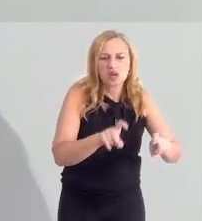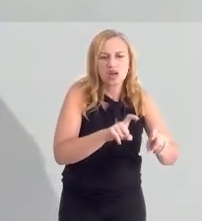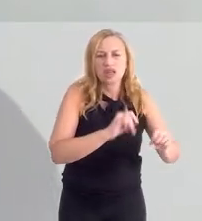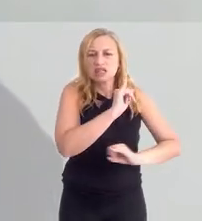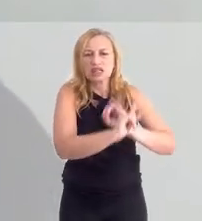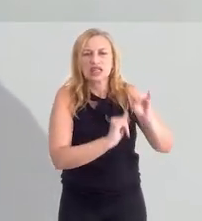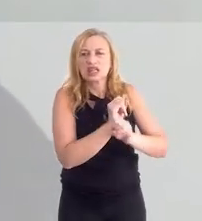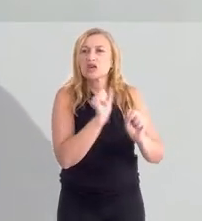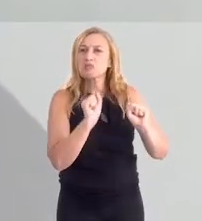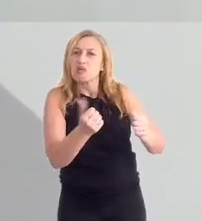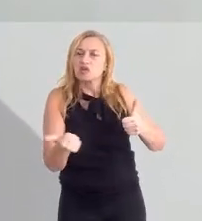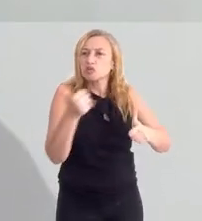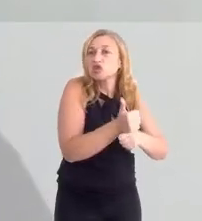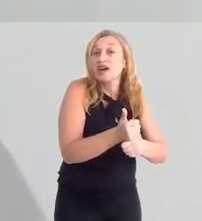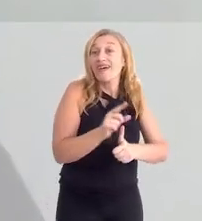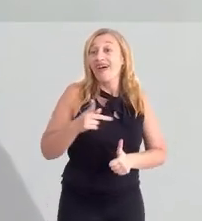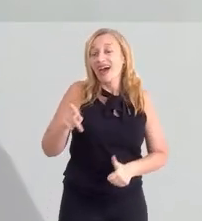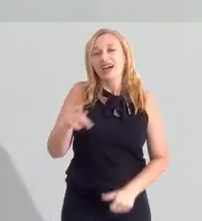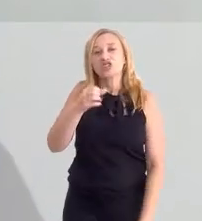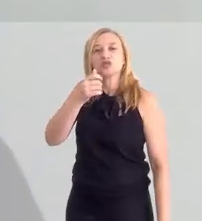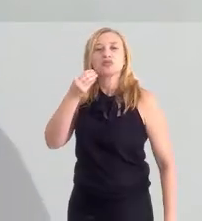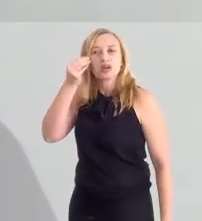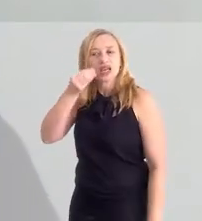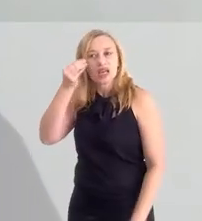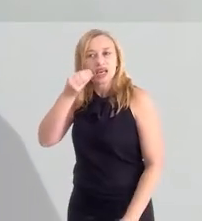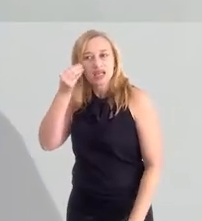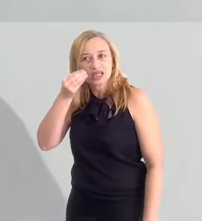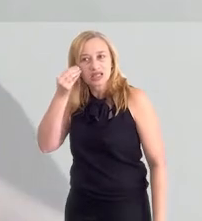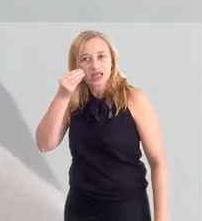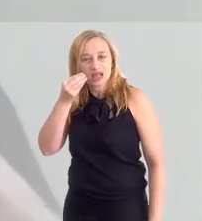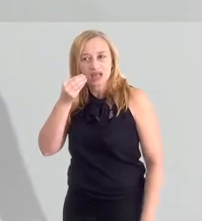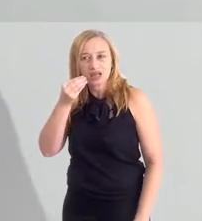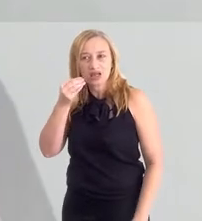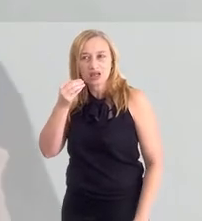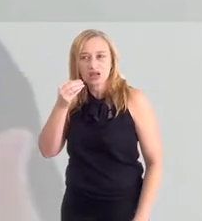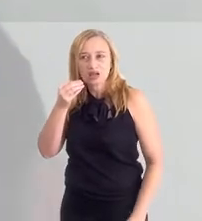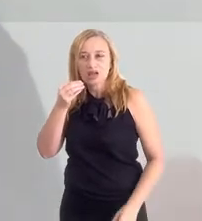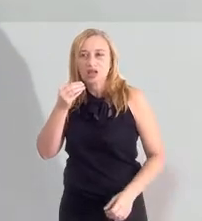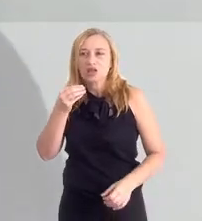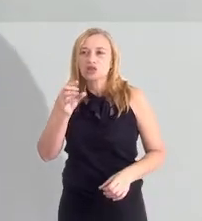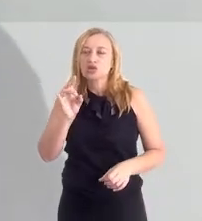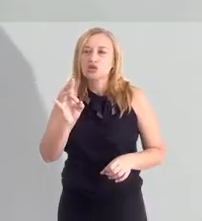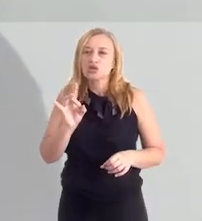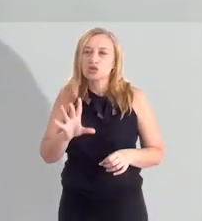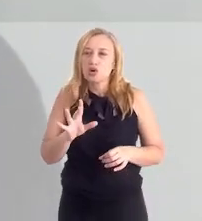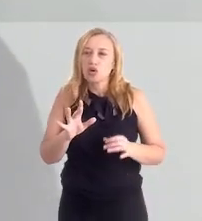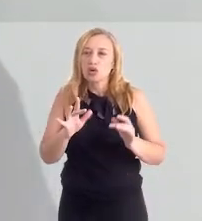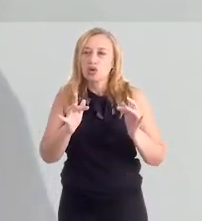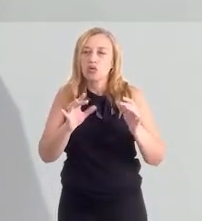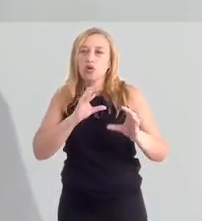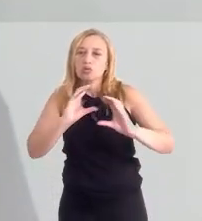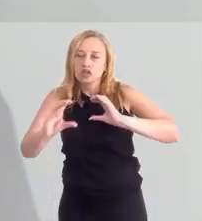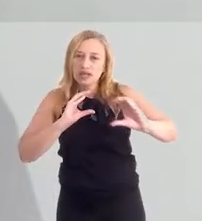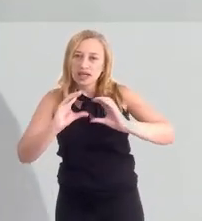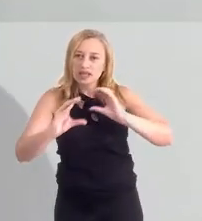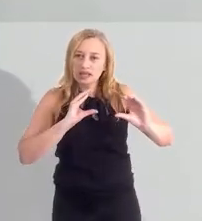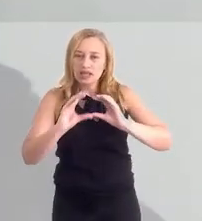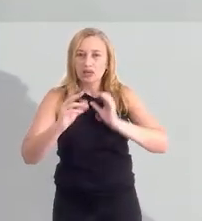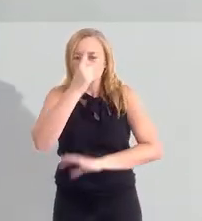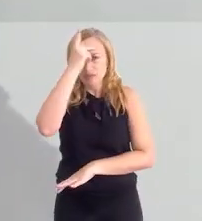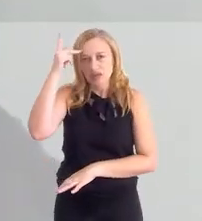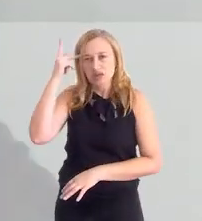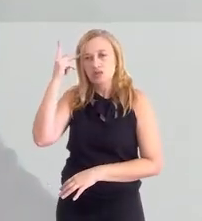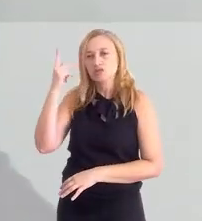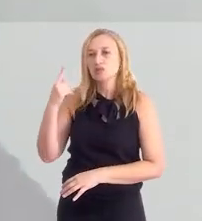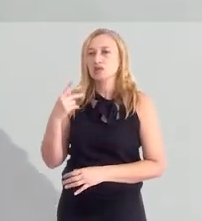que possa substituir. Essa experiência, ela é transmissível apenas no contato entre pessoas. Então,